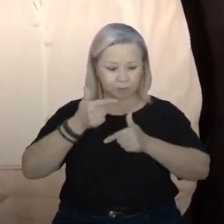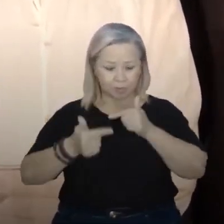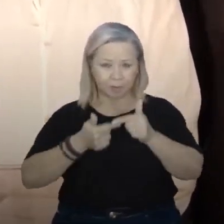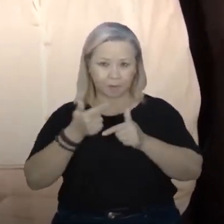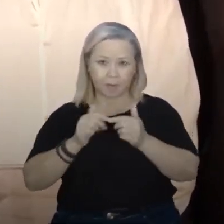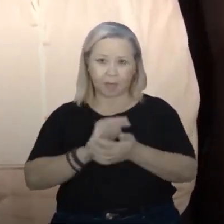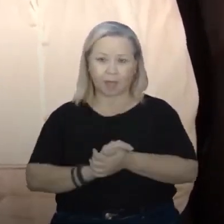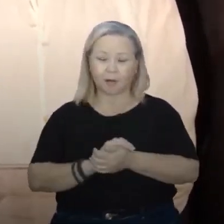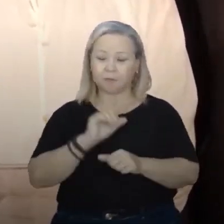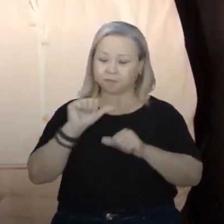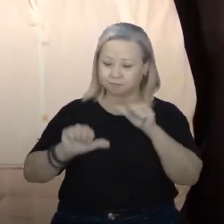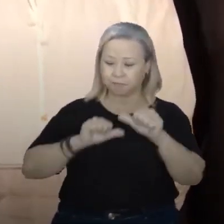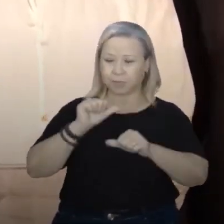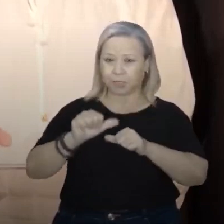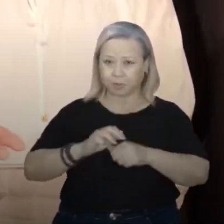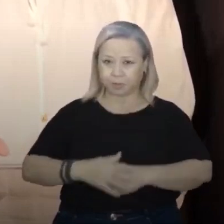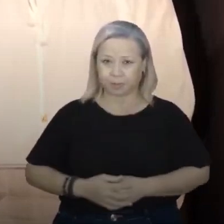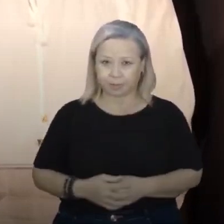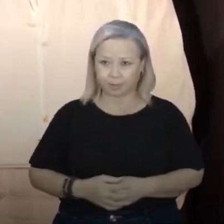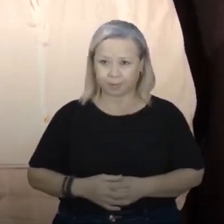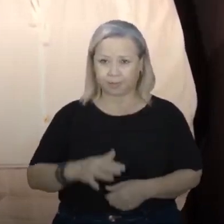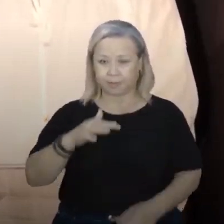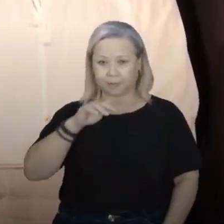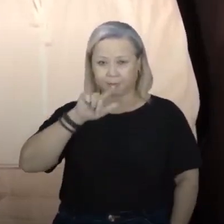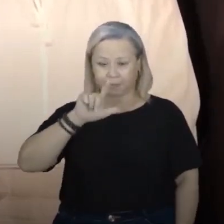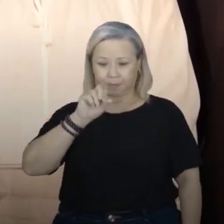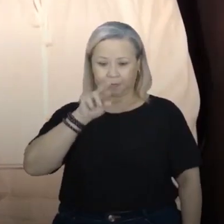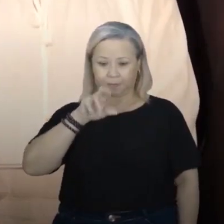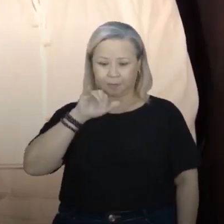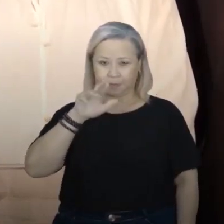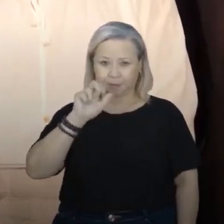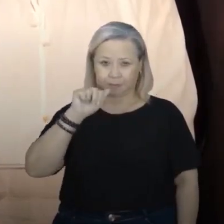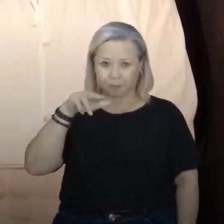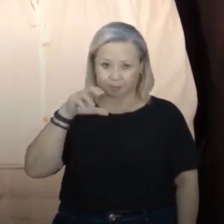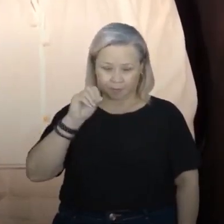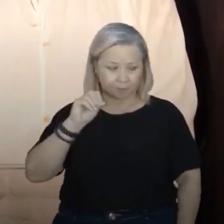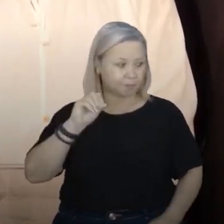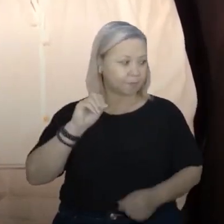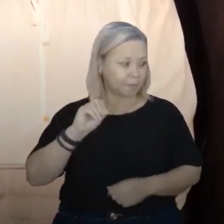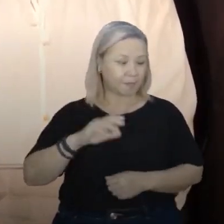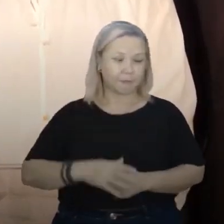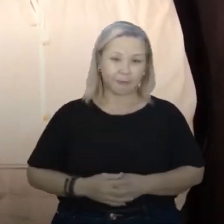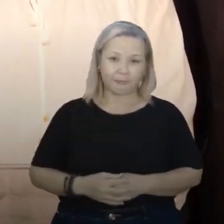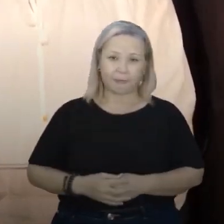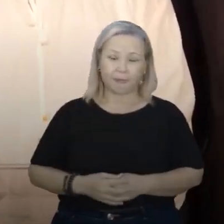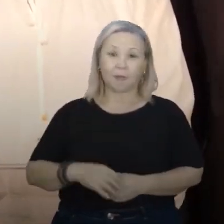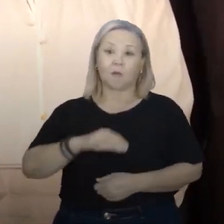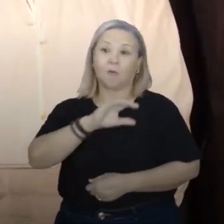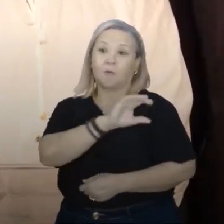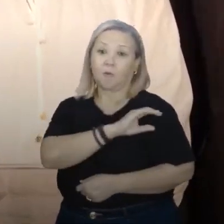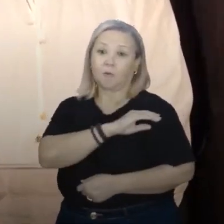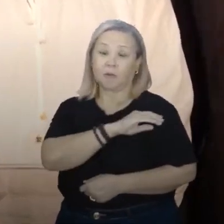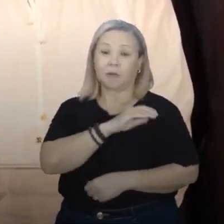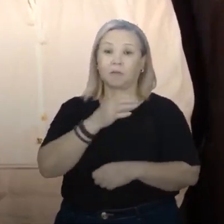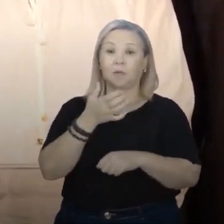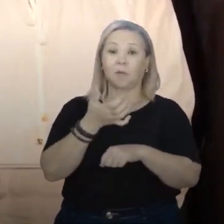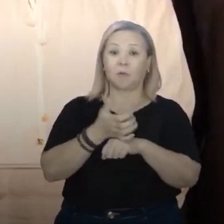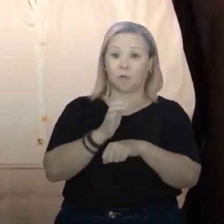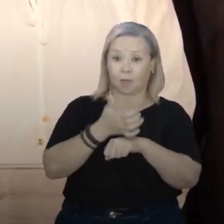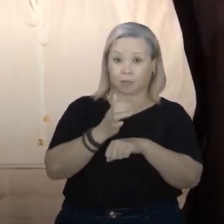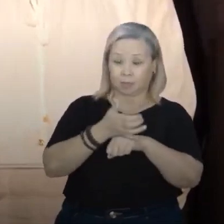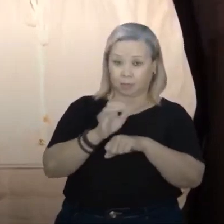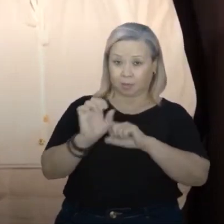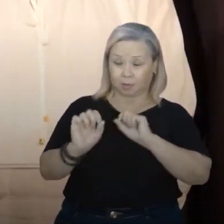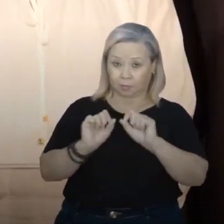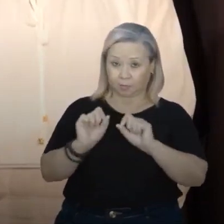a transição. O Floriano Pêssaro, o coordenador executivo do